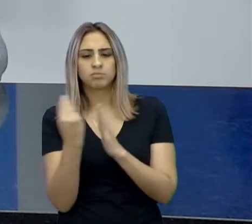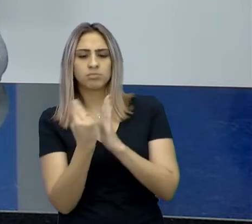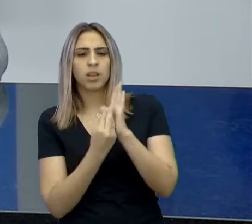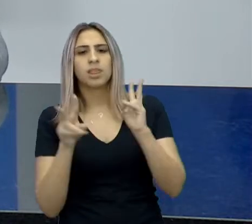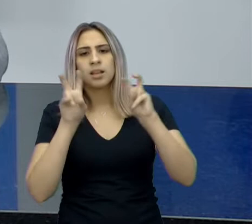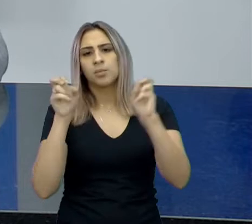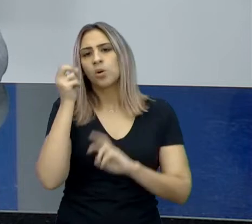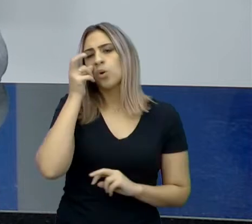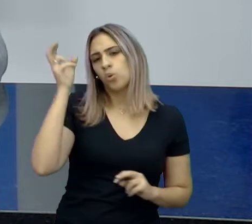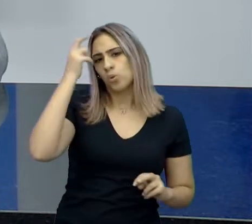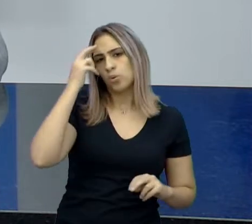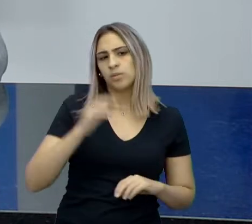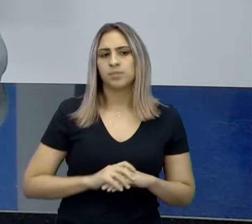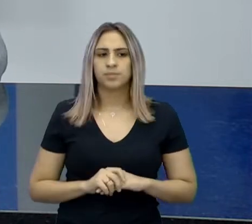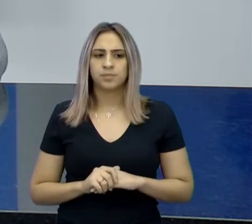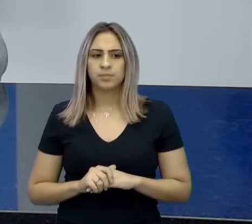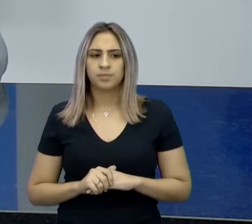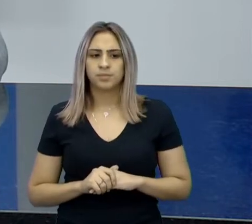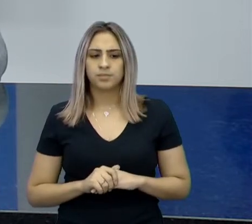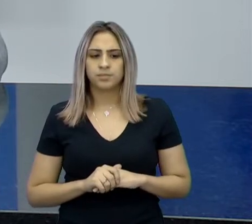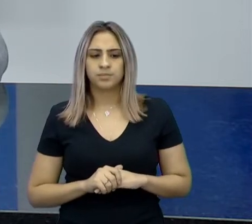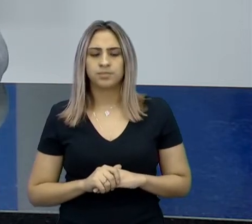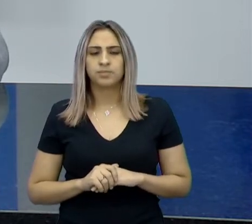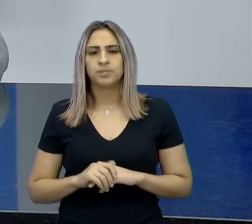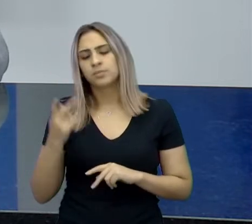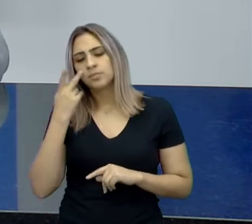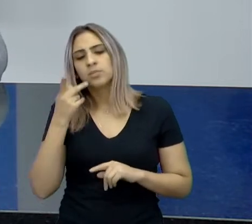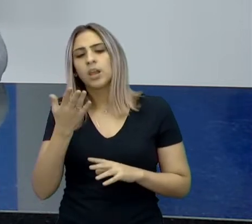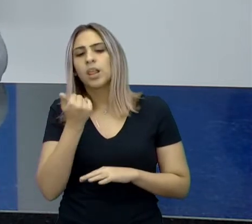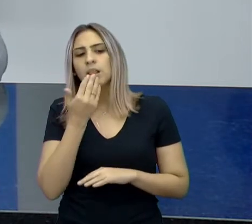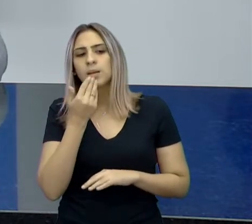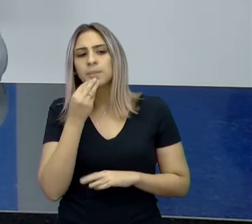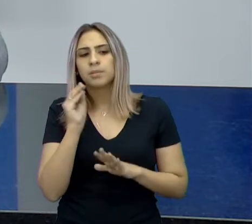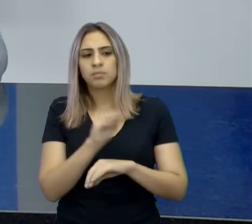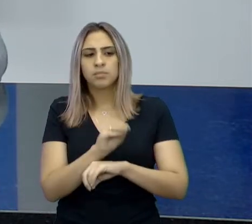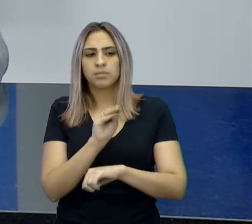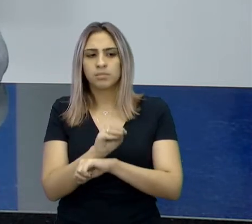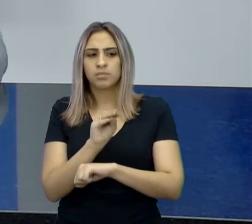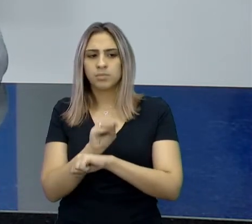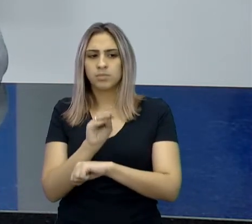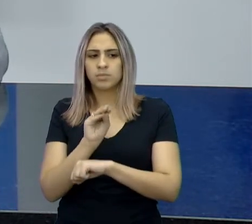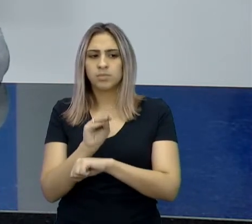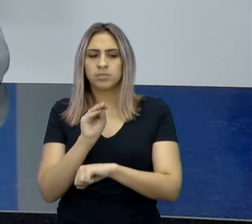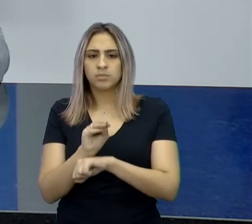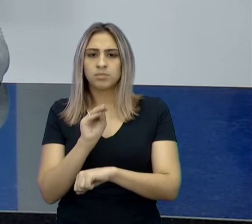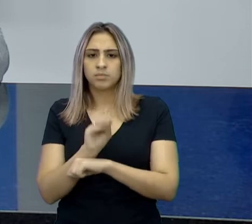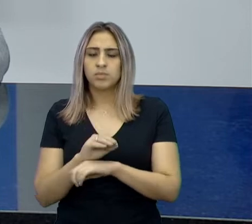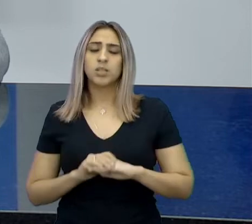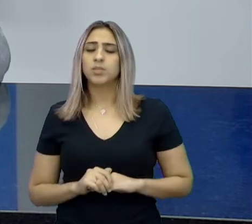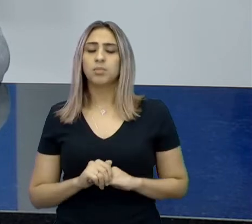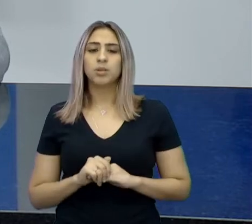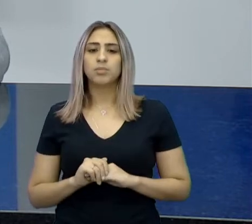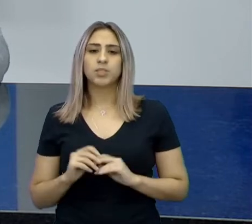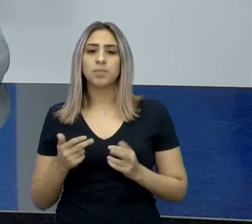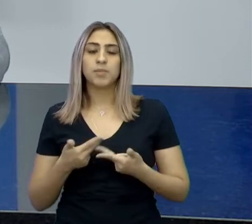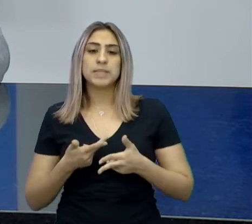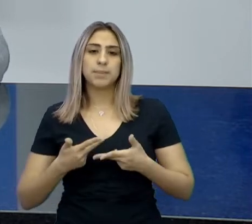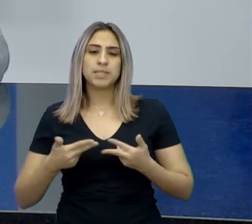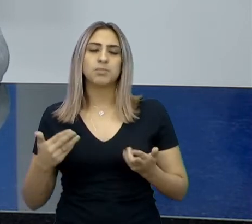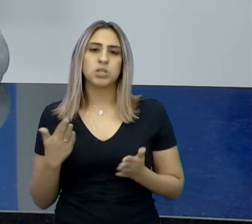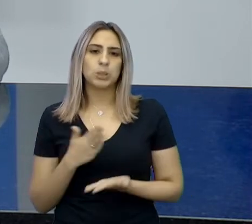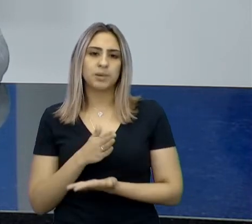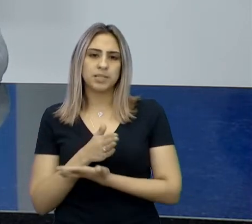termos culturais, né? Desde o idioma, a alimentação específica, vestuário, músicas,